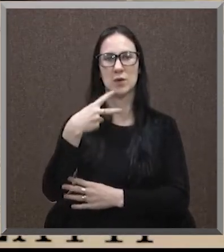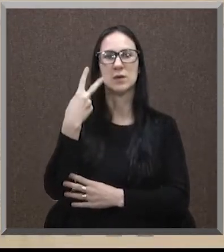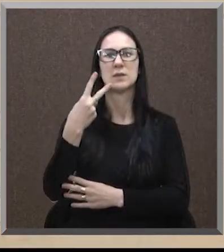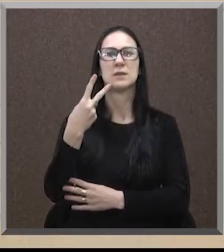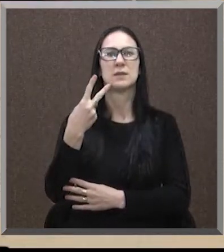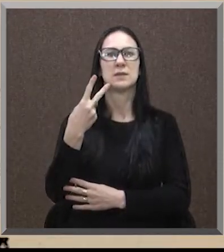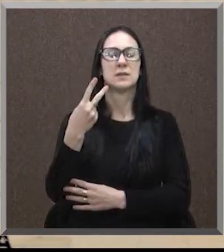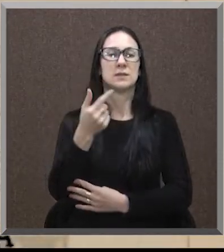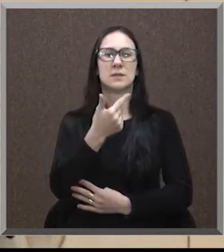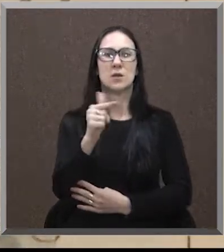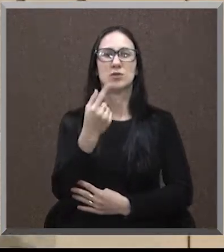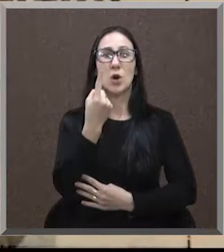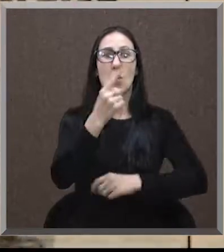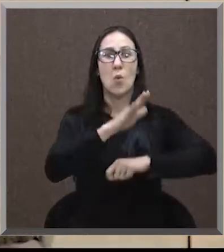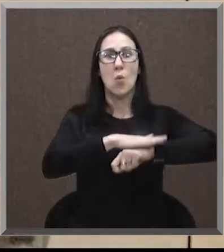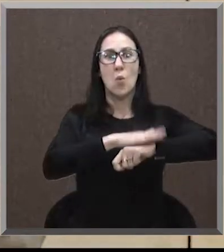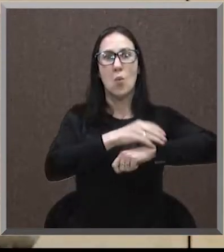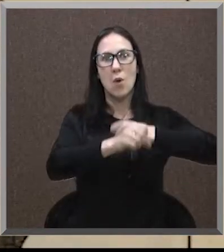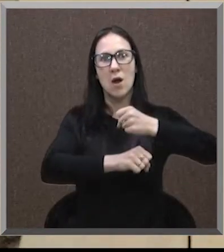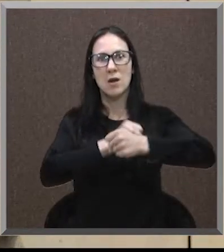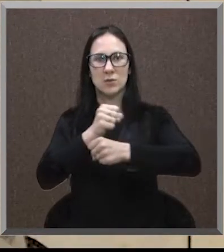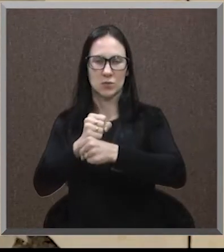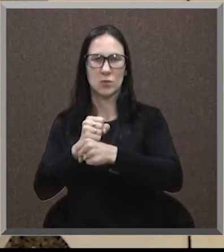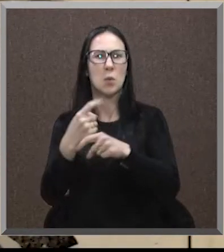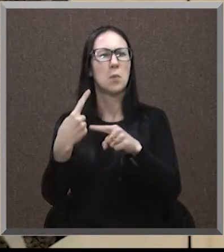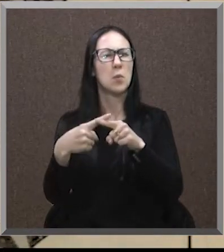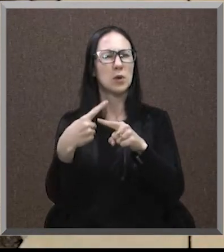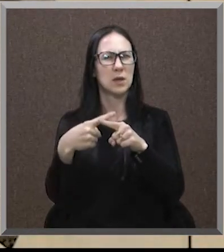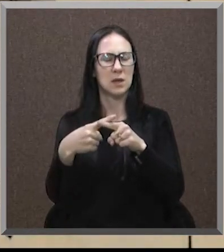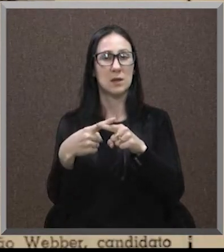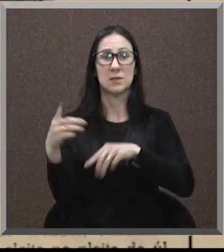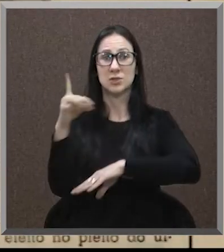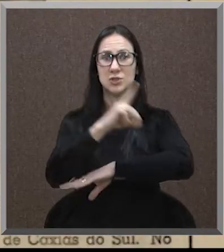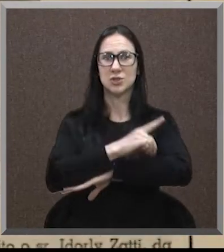completar um ano de mandato. É que, em 20 de abril de